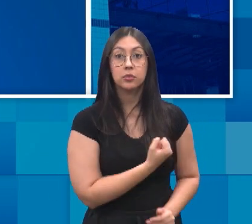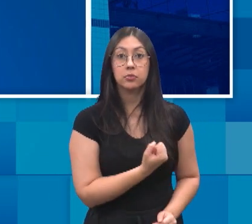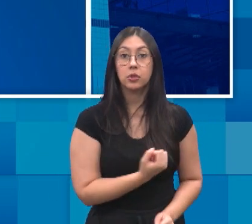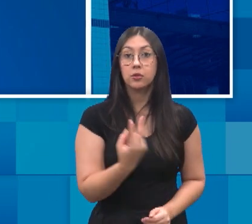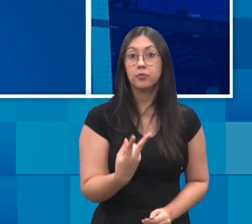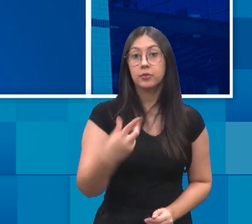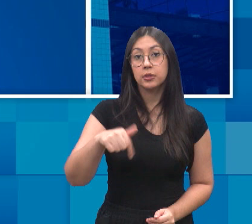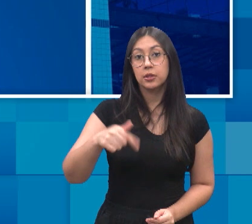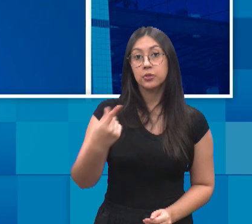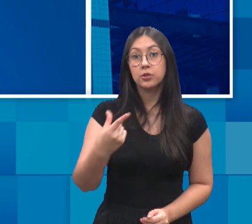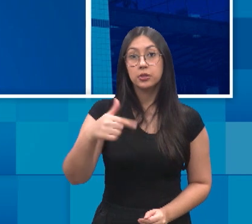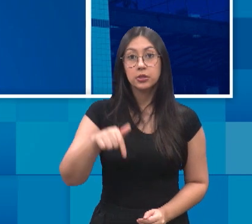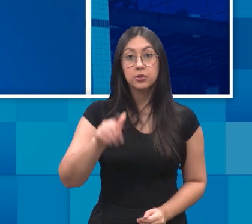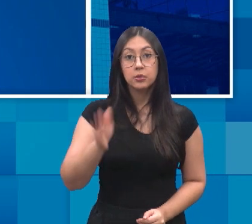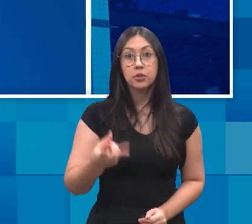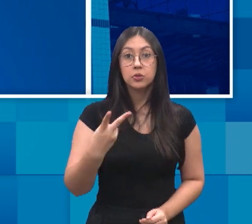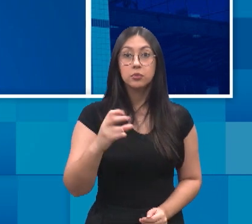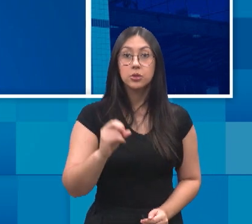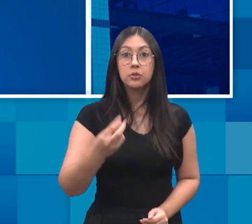2717/2025, projeto de lei número